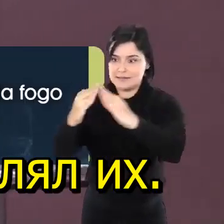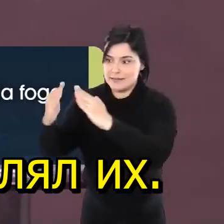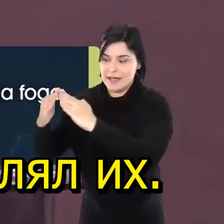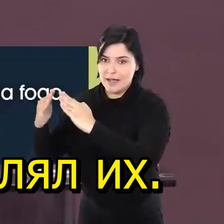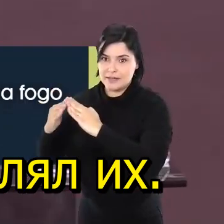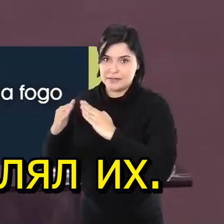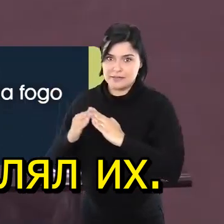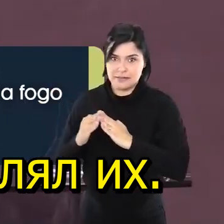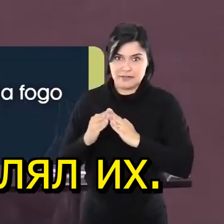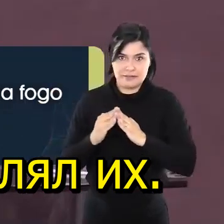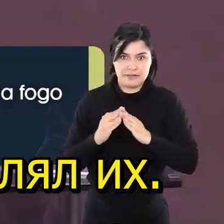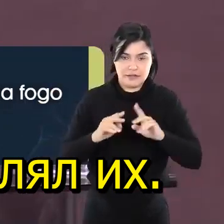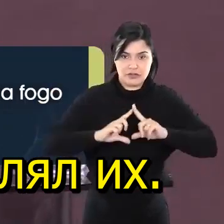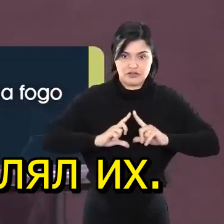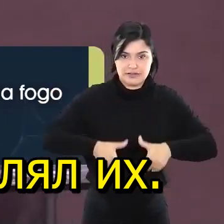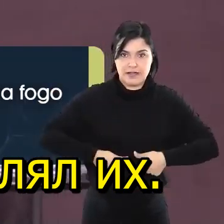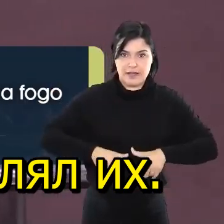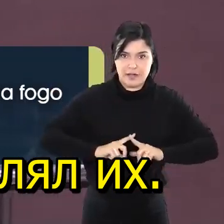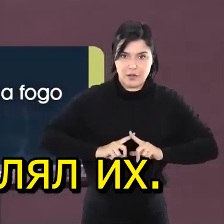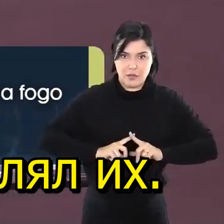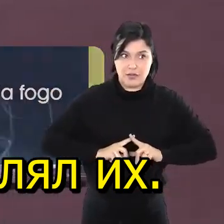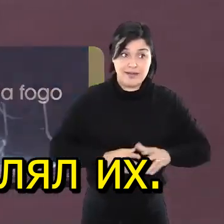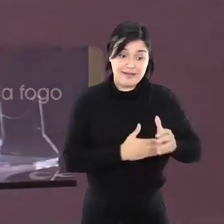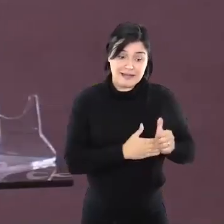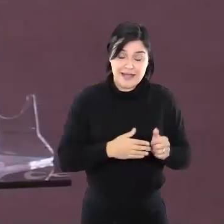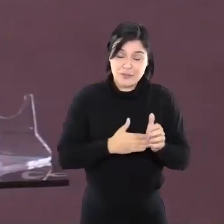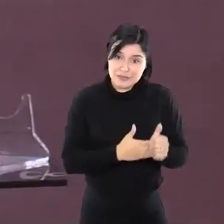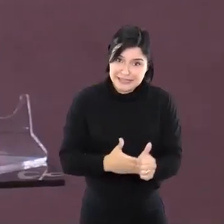em todas as suas jornadas, era Deus que dava a direção.